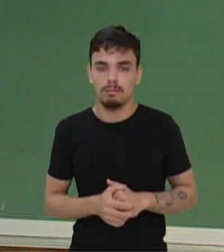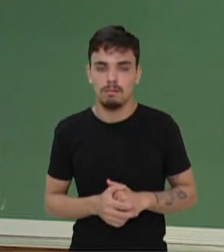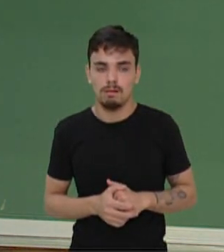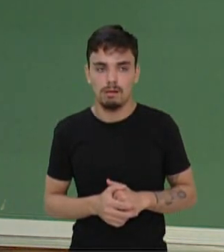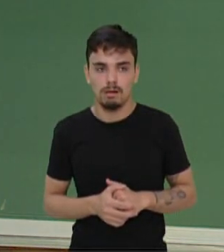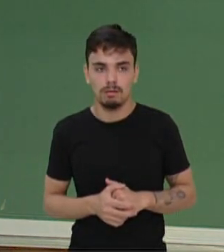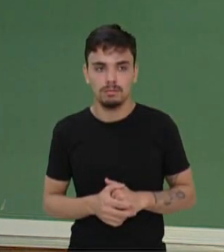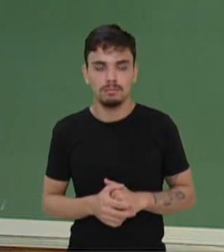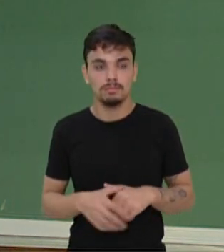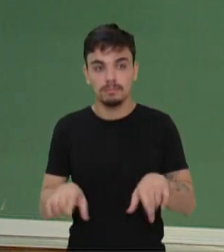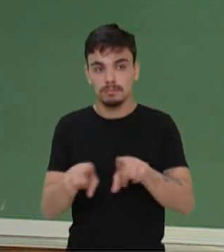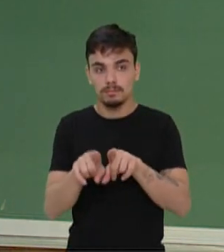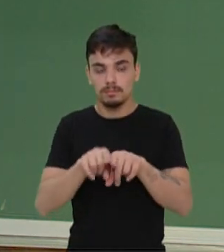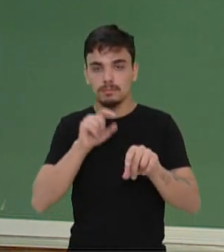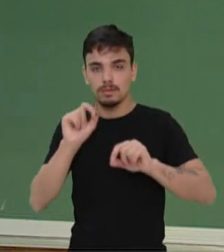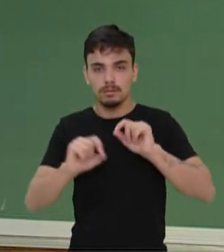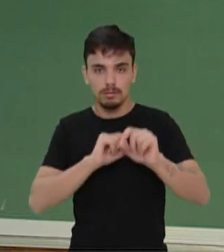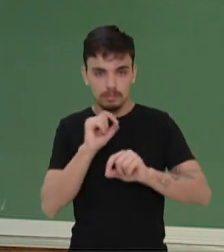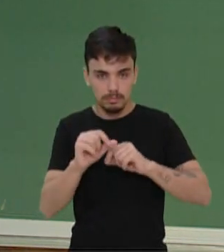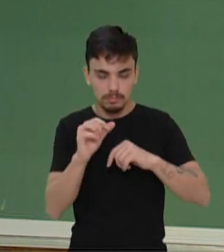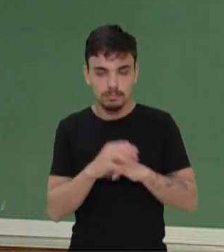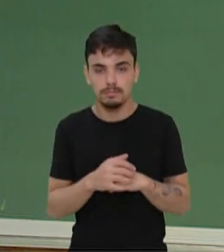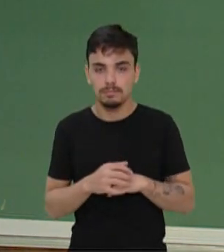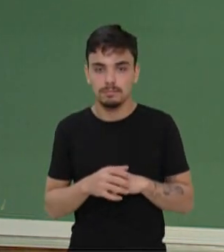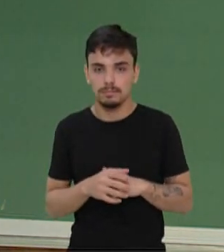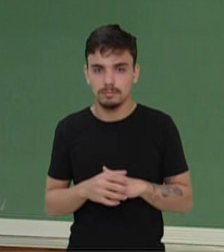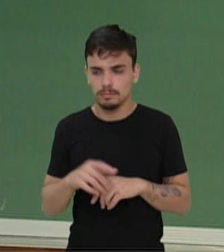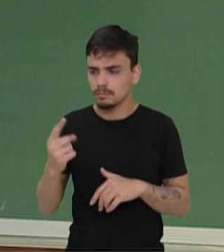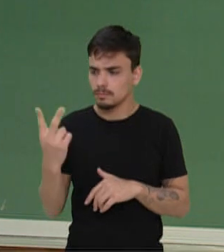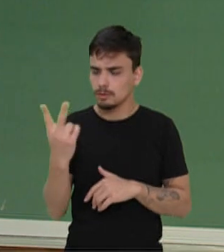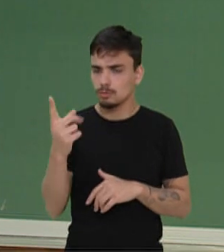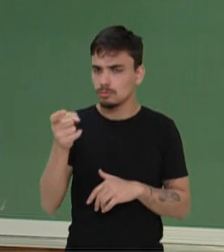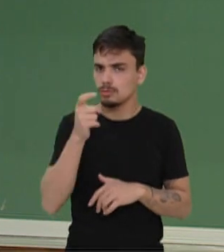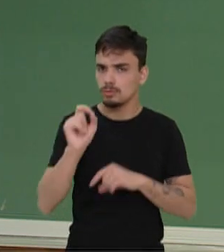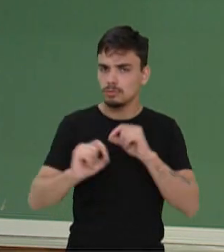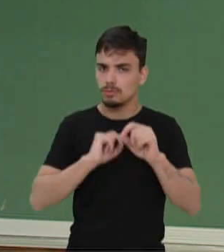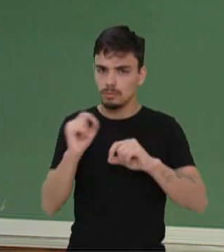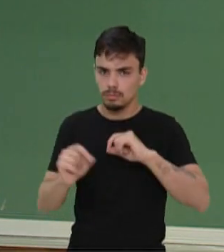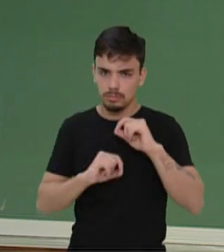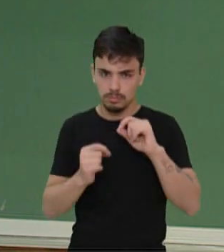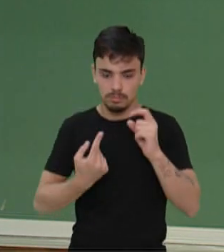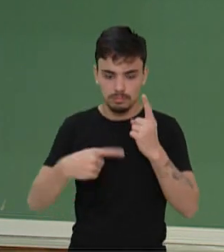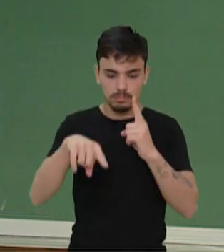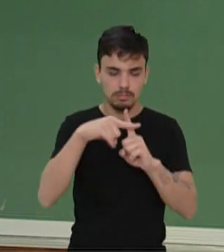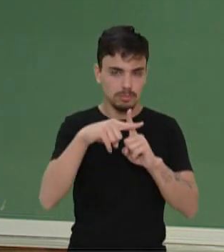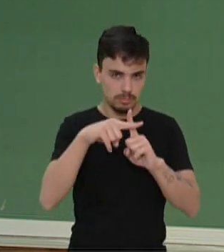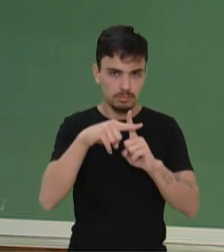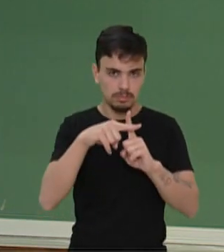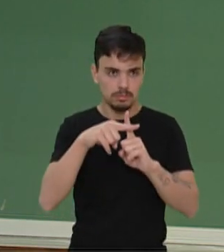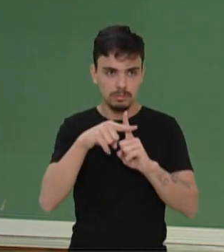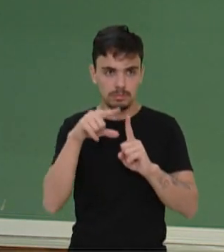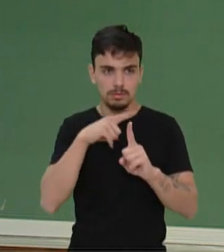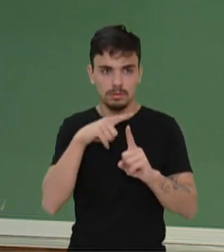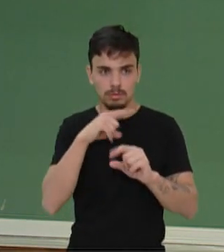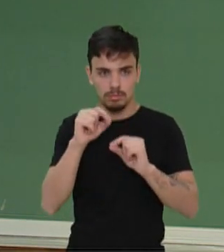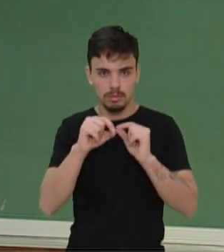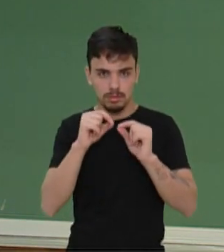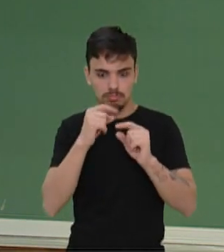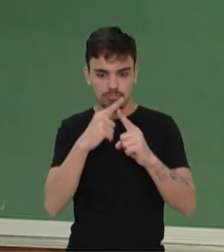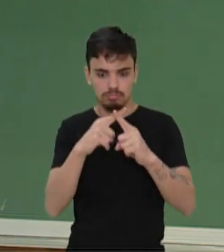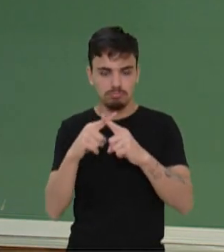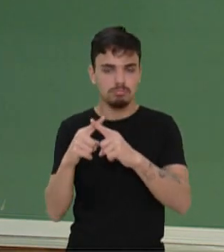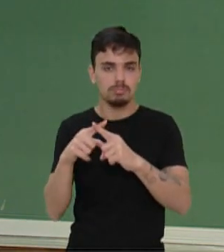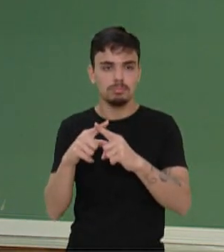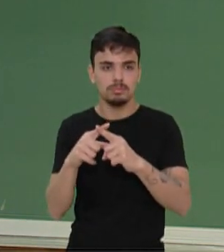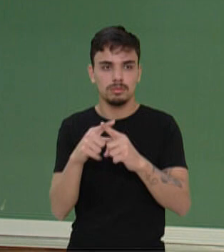Bom, e aí eu vou ter o seguinte, né? Esse 2x que está aqui positivo, pelo princípio aditivo, a gente consegue, né,